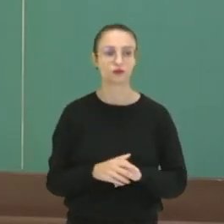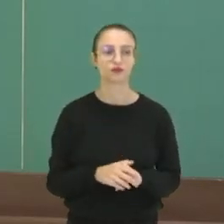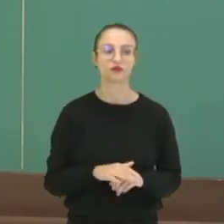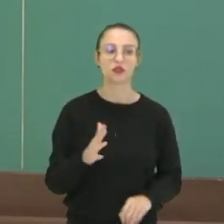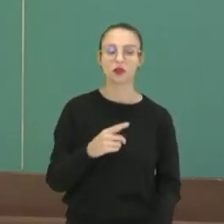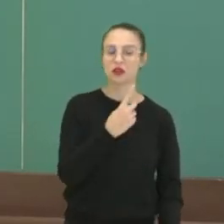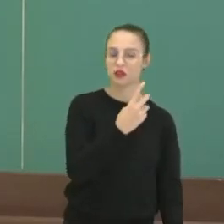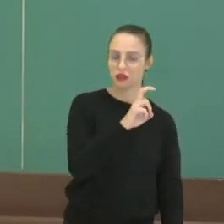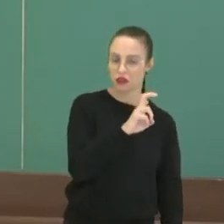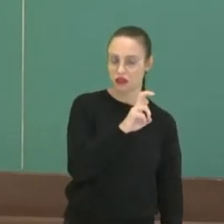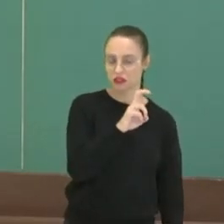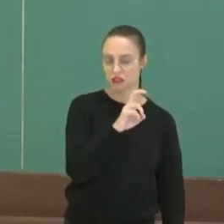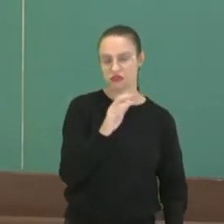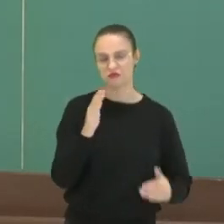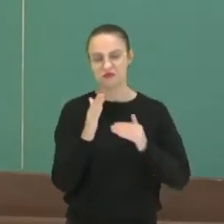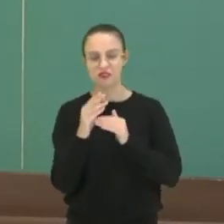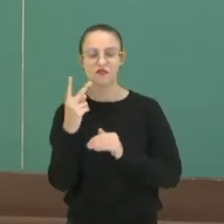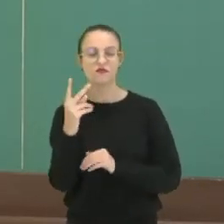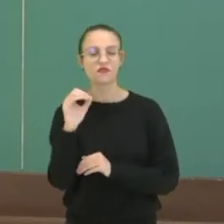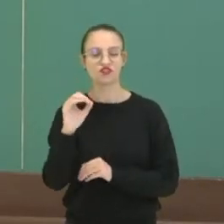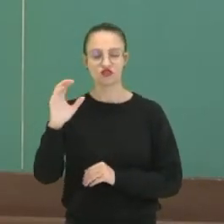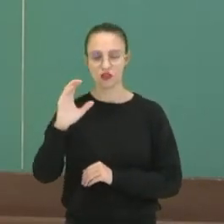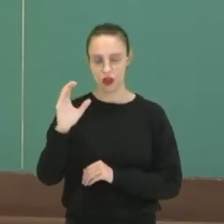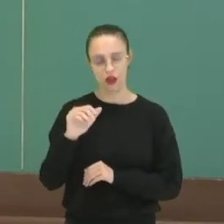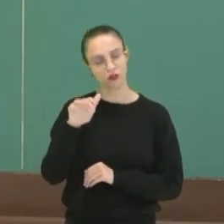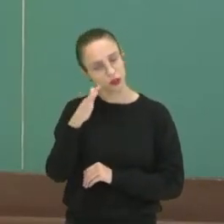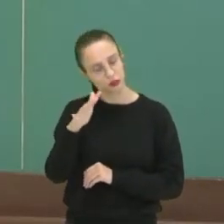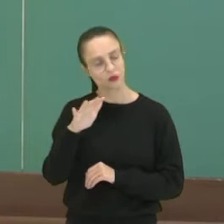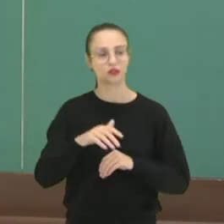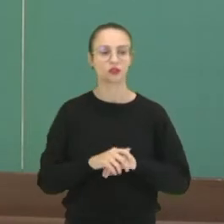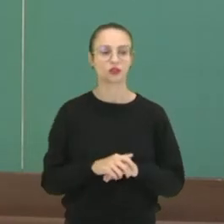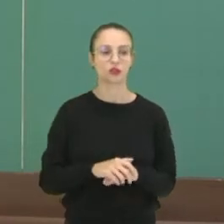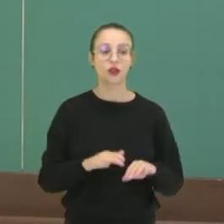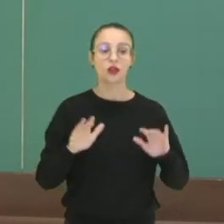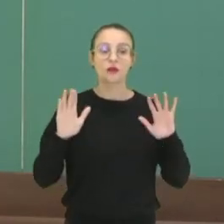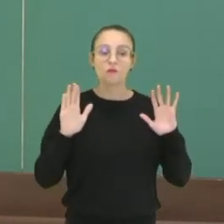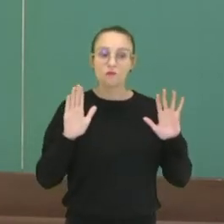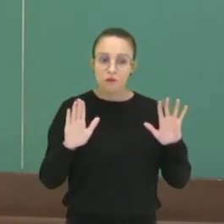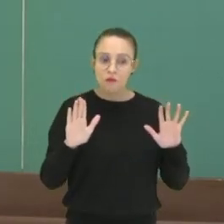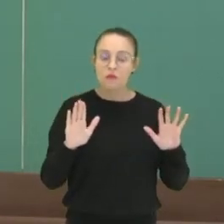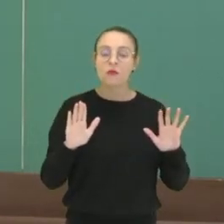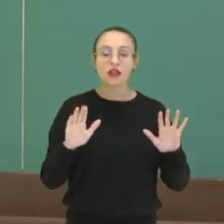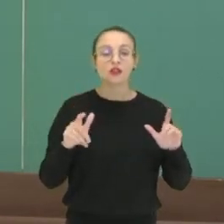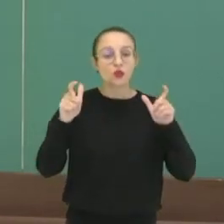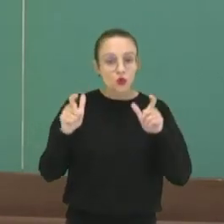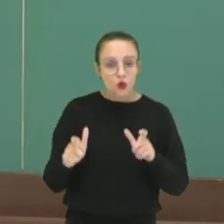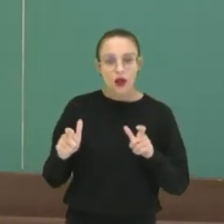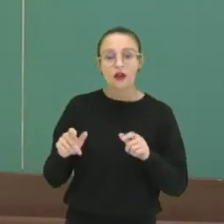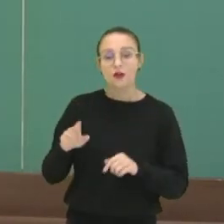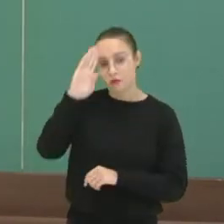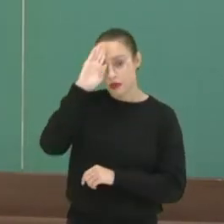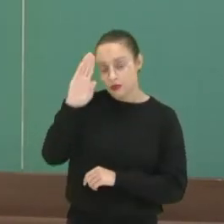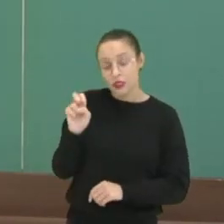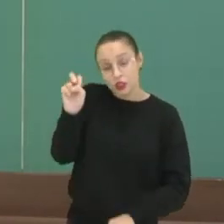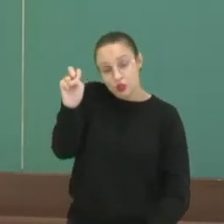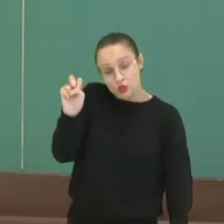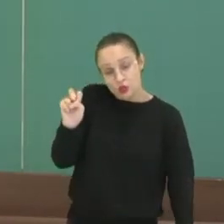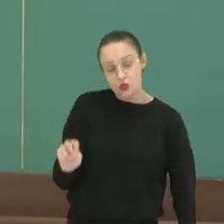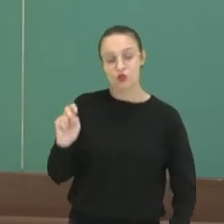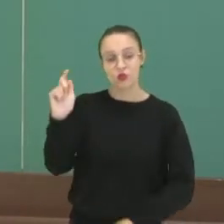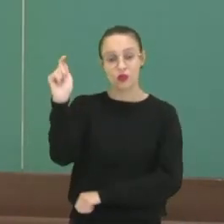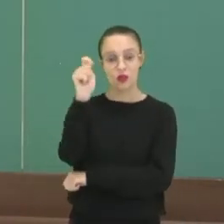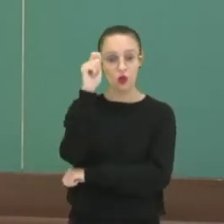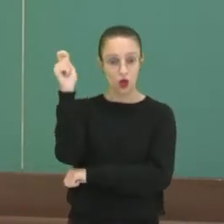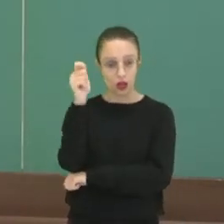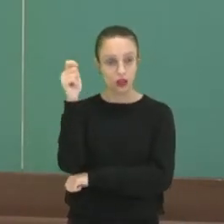Entre 15 e 20 graus é a média de temperatura. Mas em algumas áreas, principalmente do extremo sul do Rio Grande do